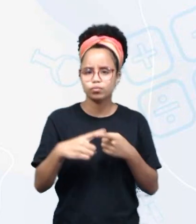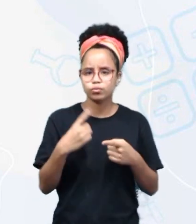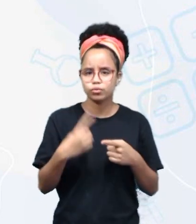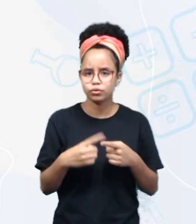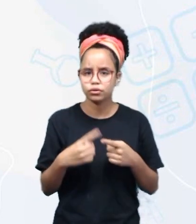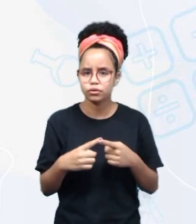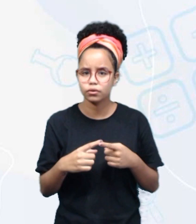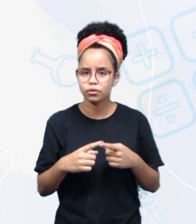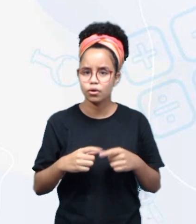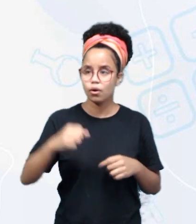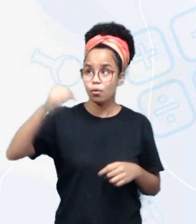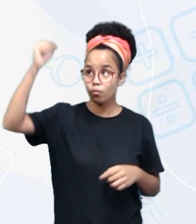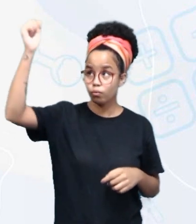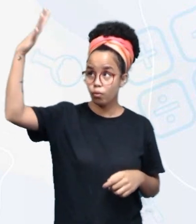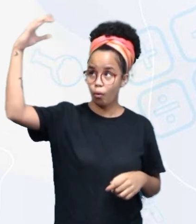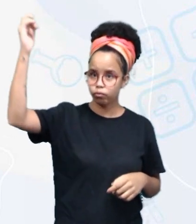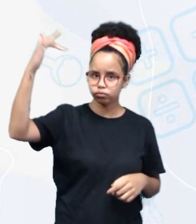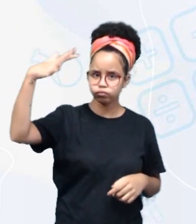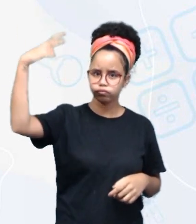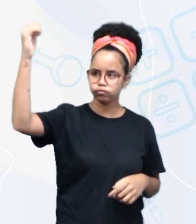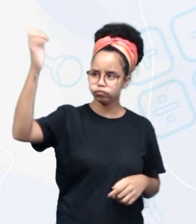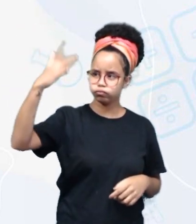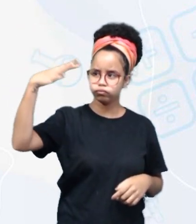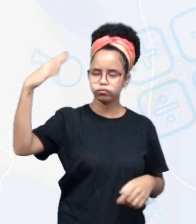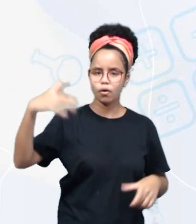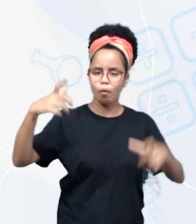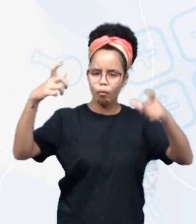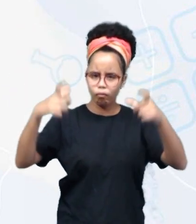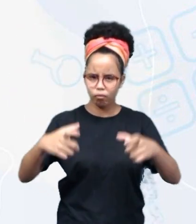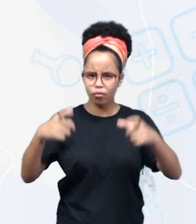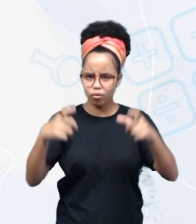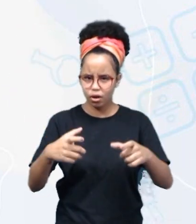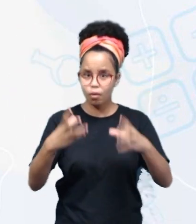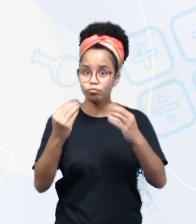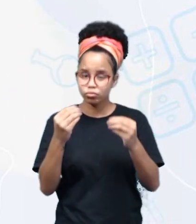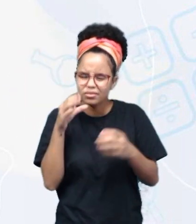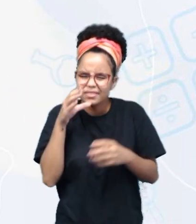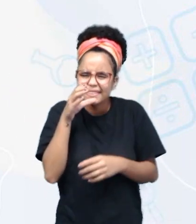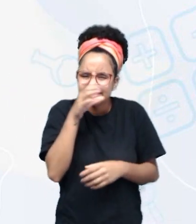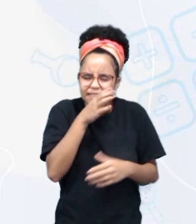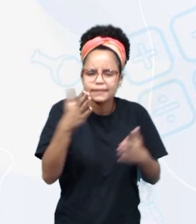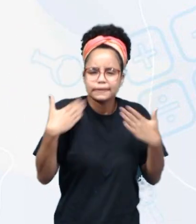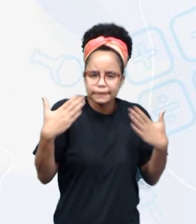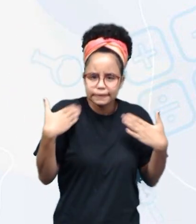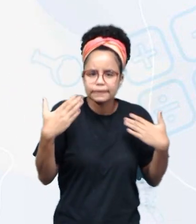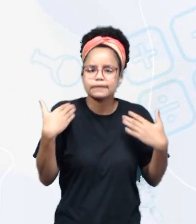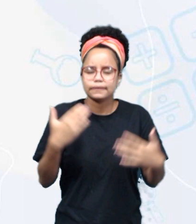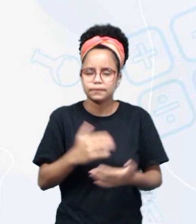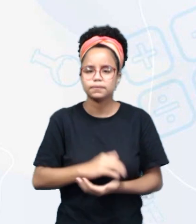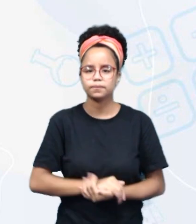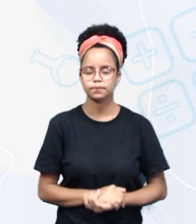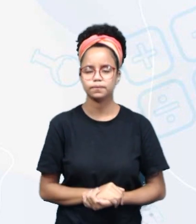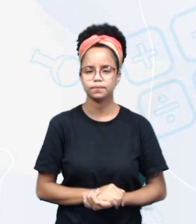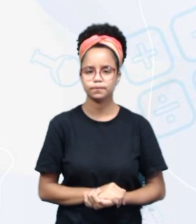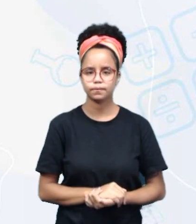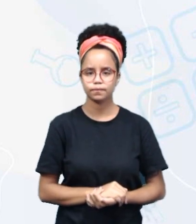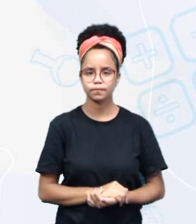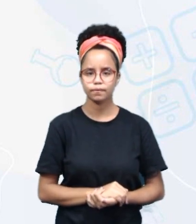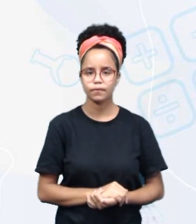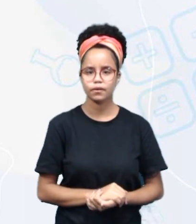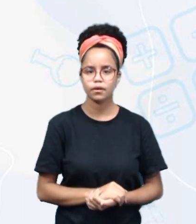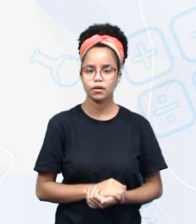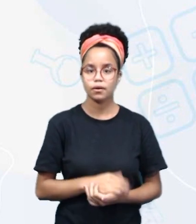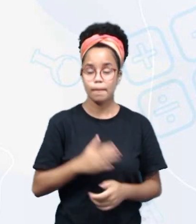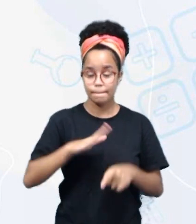à irradiação solar, o ambiente se encontra mais quente. O ambiente está em 40 graus, que o